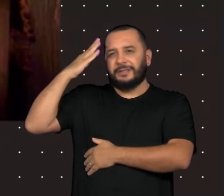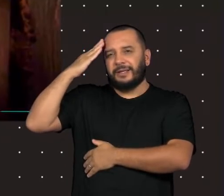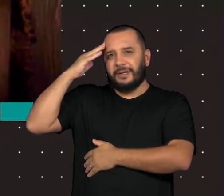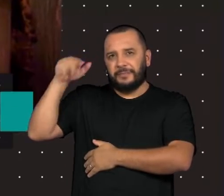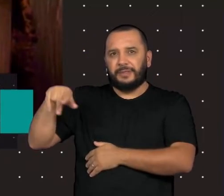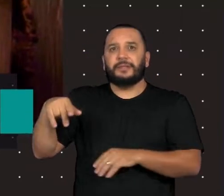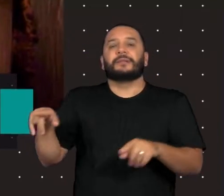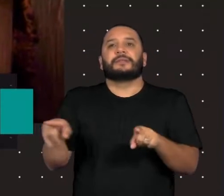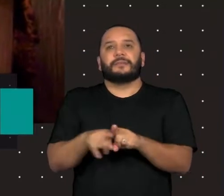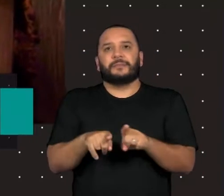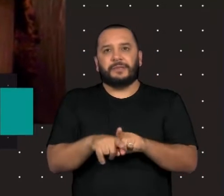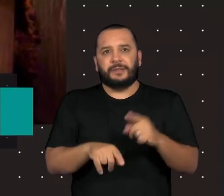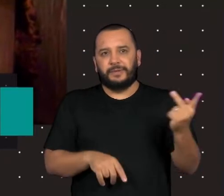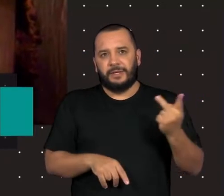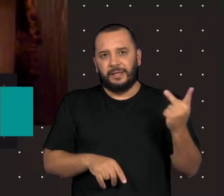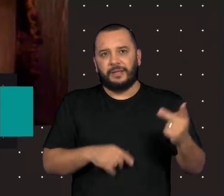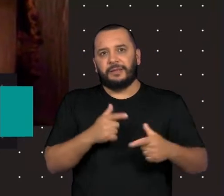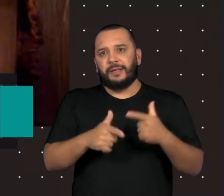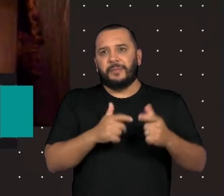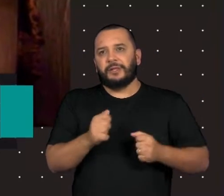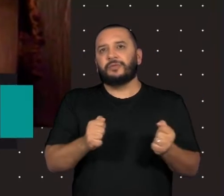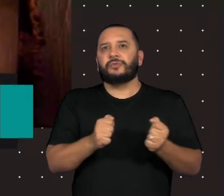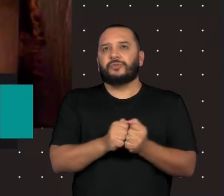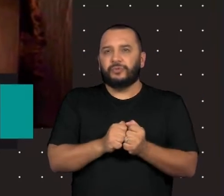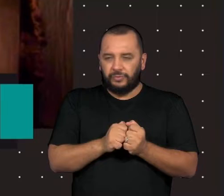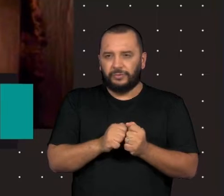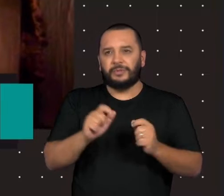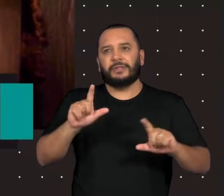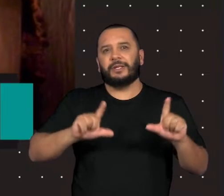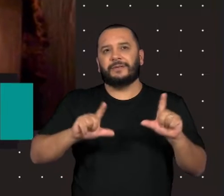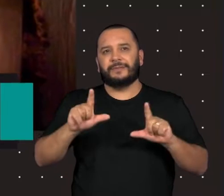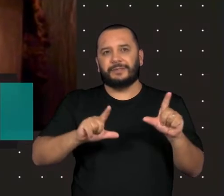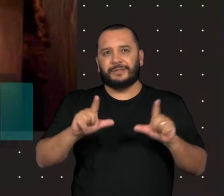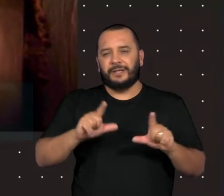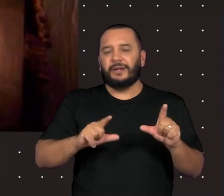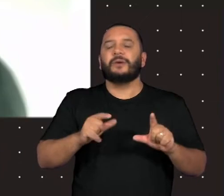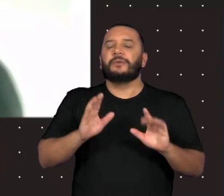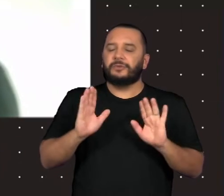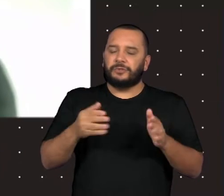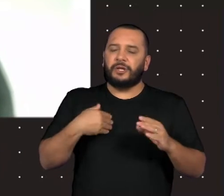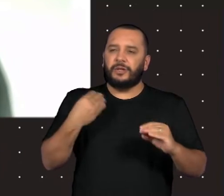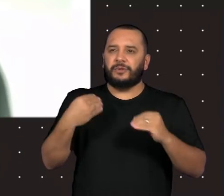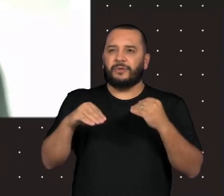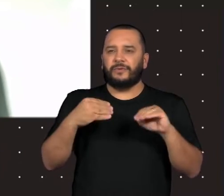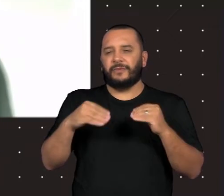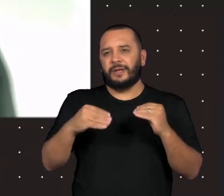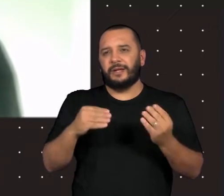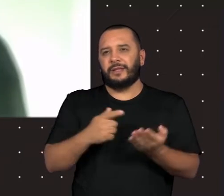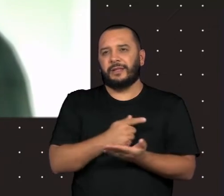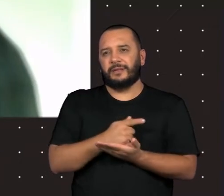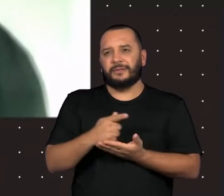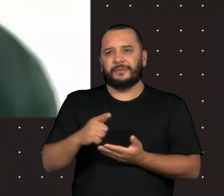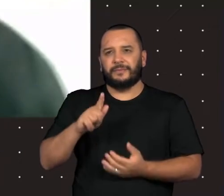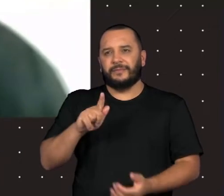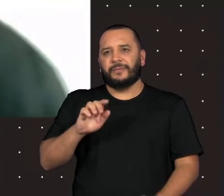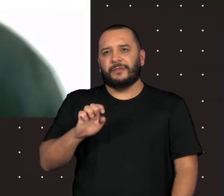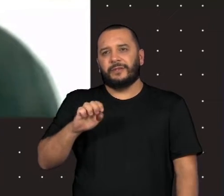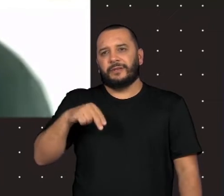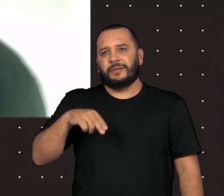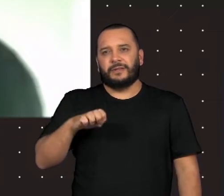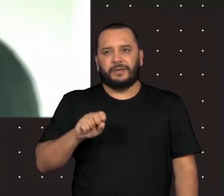ter feito um trabalho ultimamente na televisão, a novela Gênesis. Quero dizer, então, da